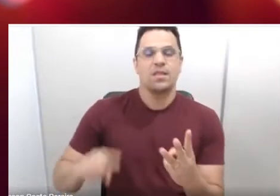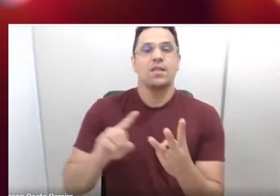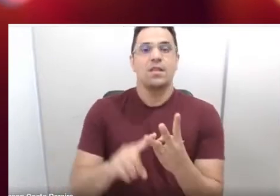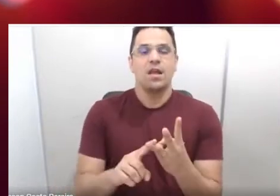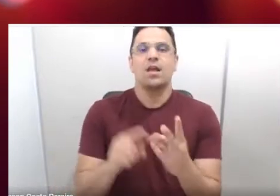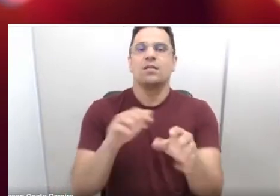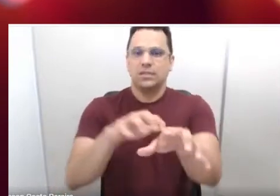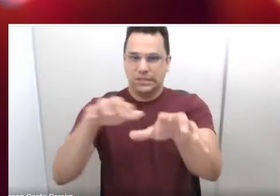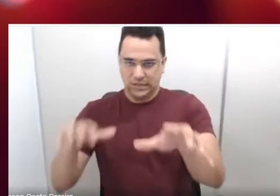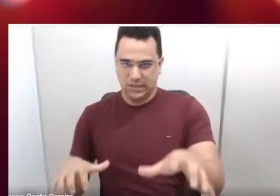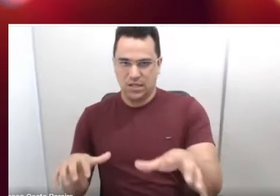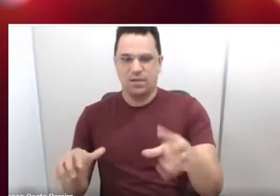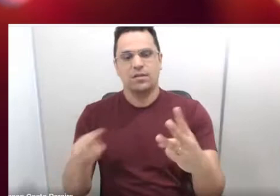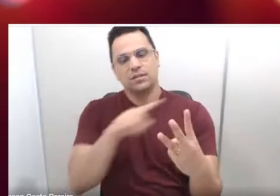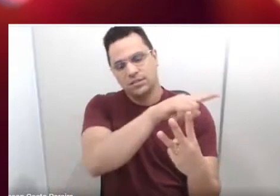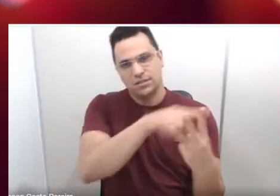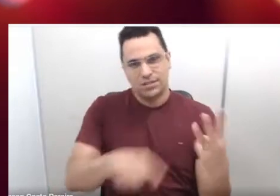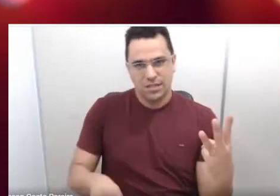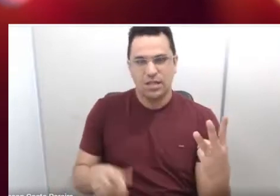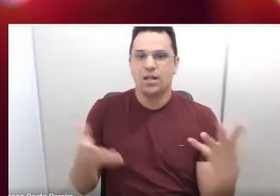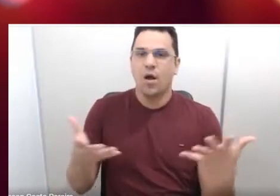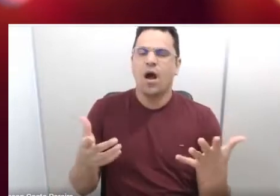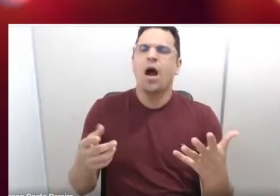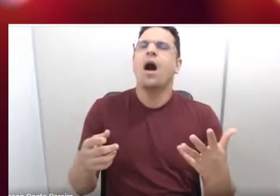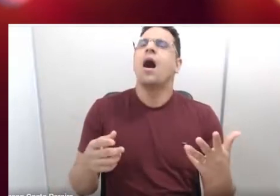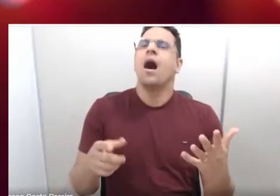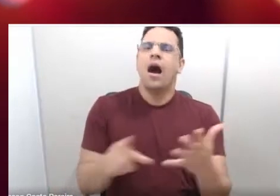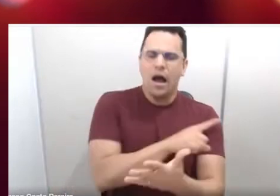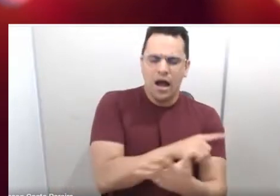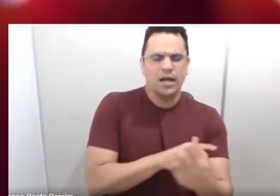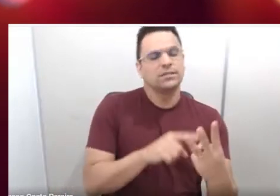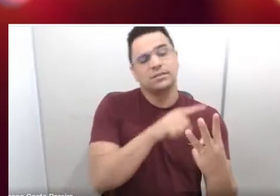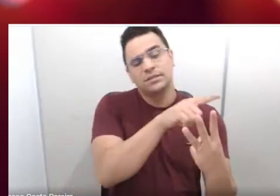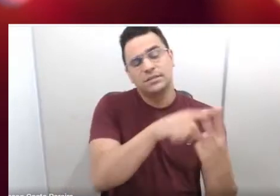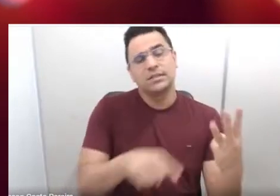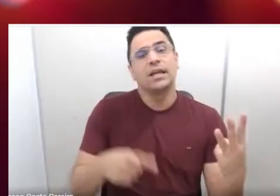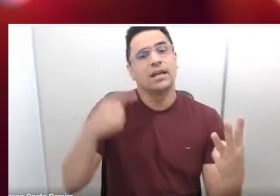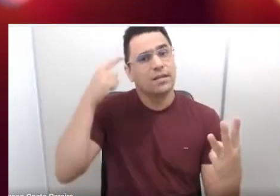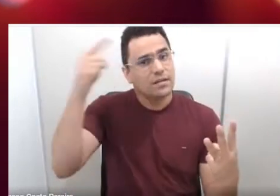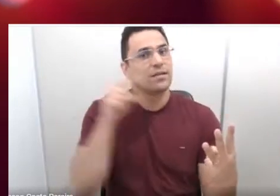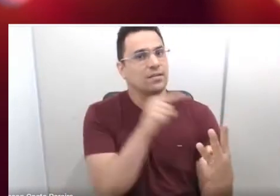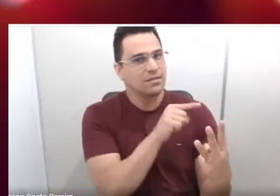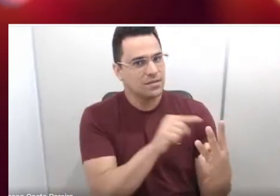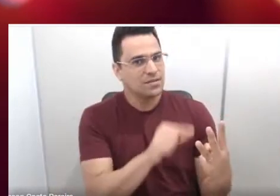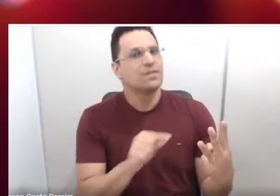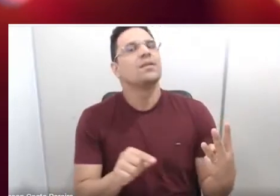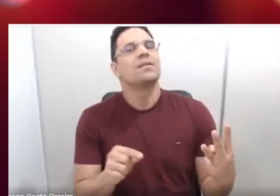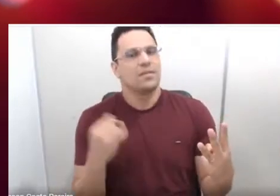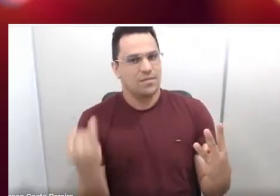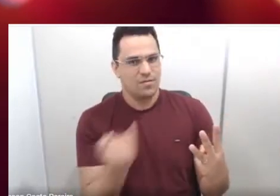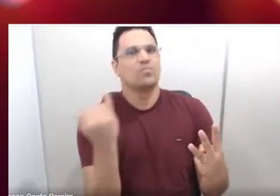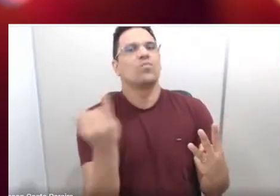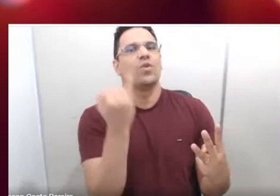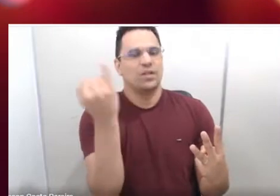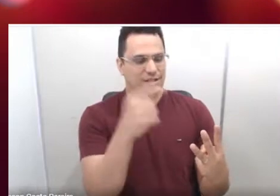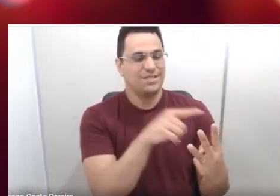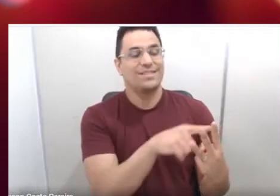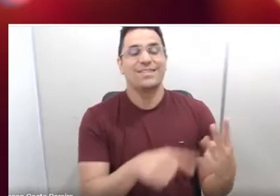dinâmica de ensino em meio à pandemia, eu acho que é importante a gente retomar um pouco disso, né, do que foi